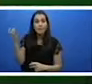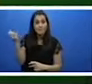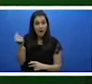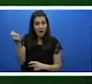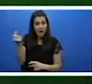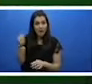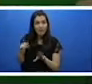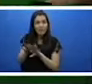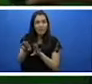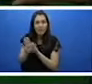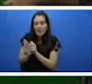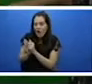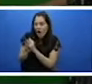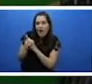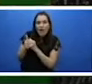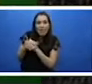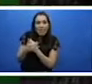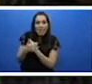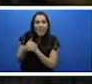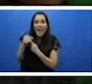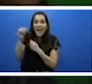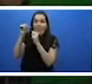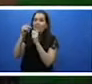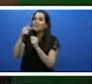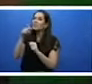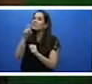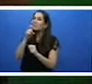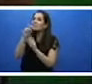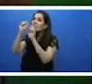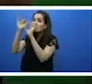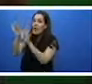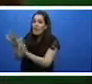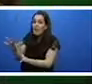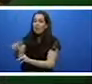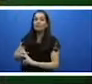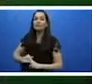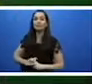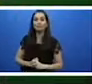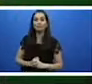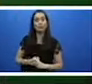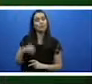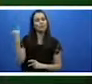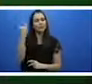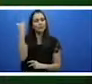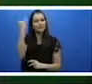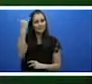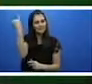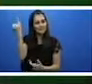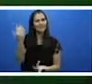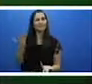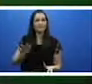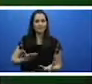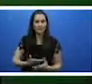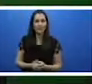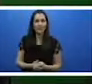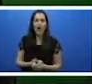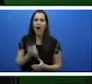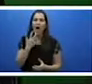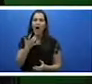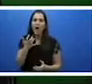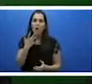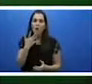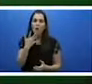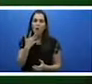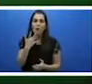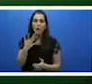a se camuflar na neve. Lembra que eu falei sobre o ambiente, que é importante? Então, a cor branca, o animal fica lá